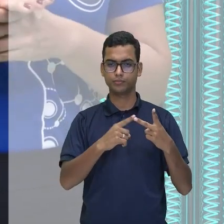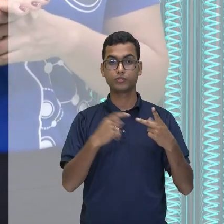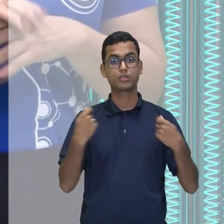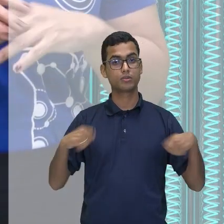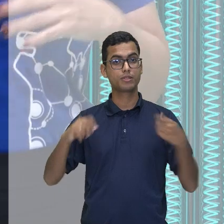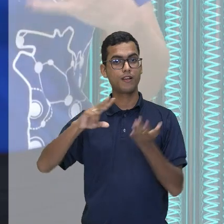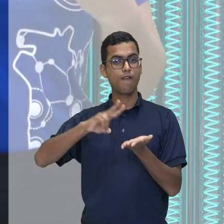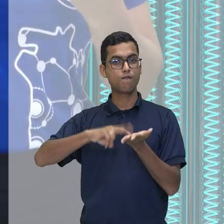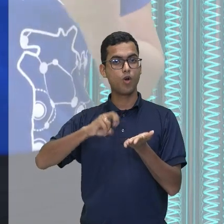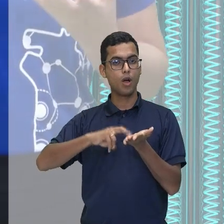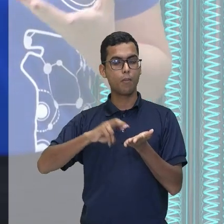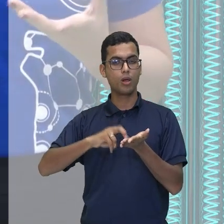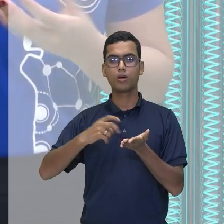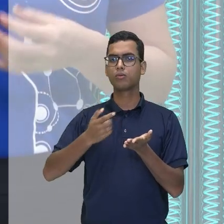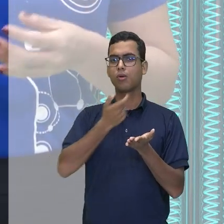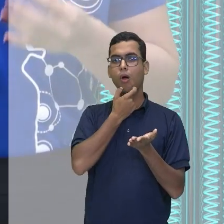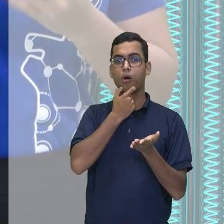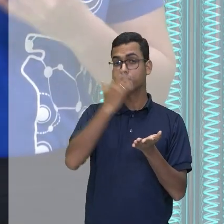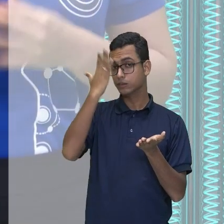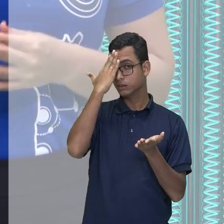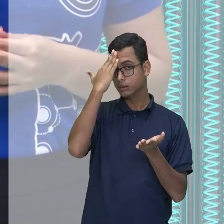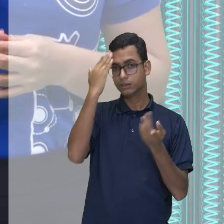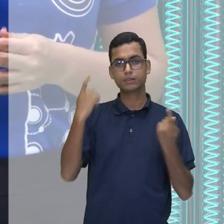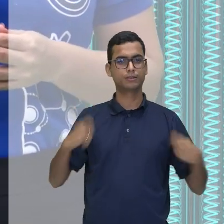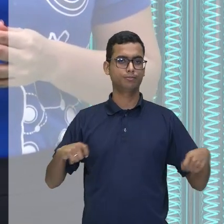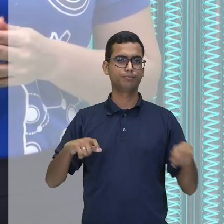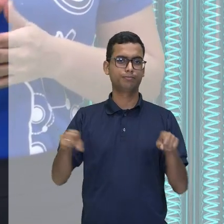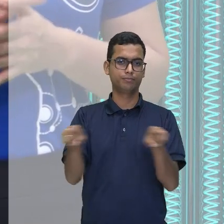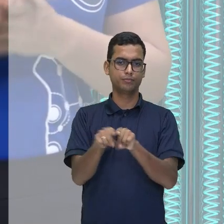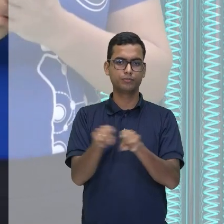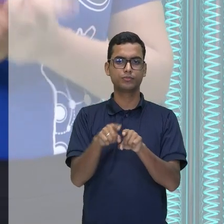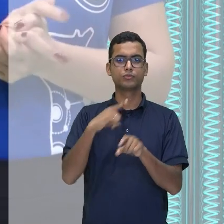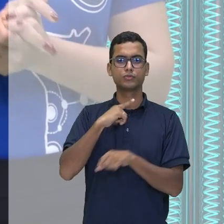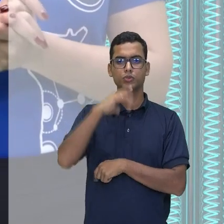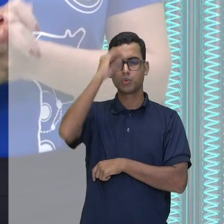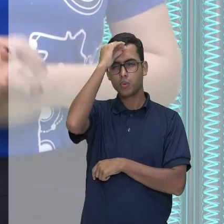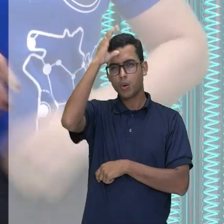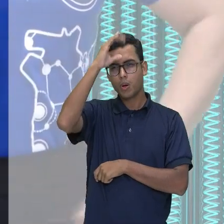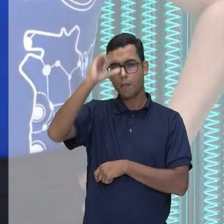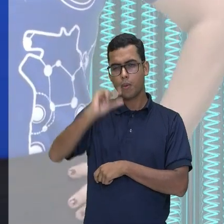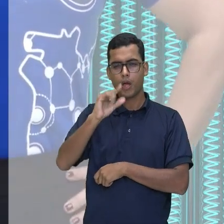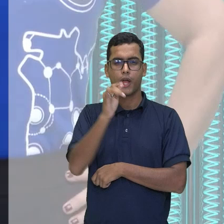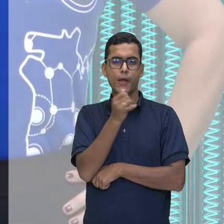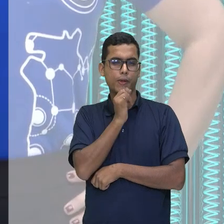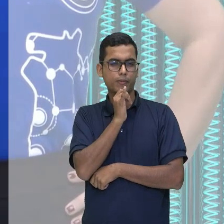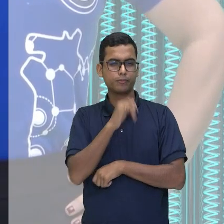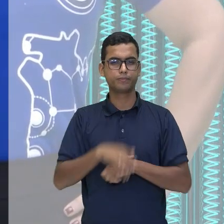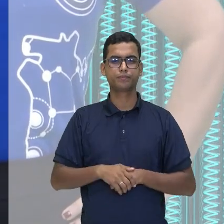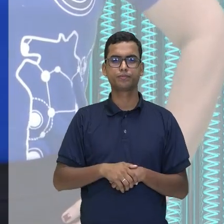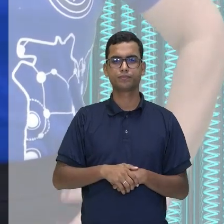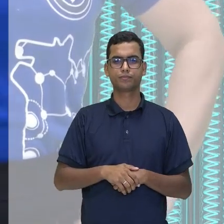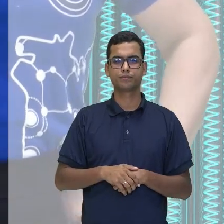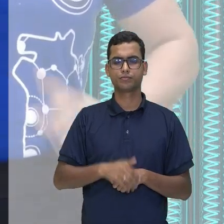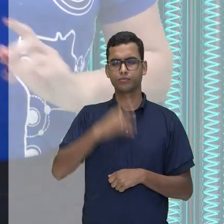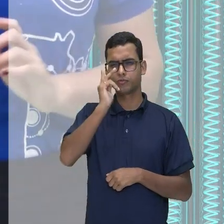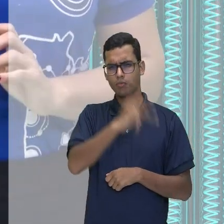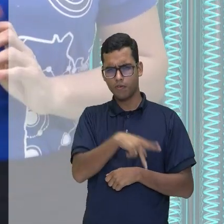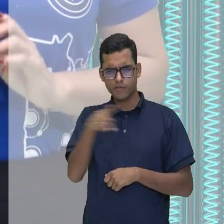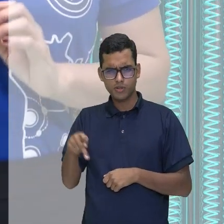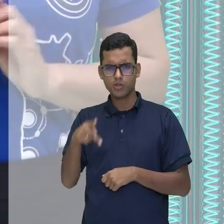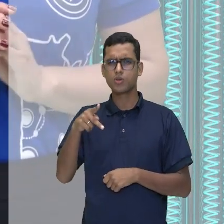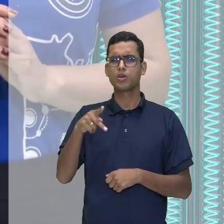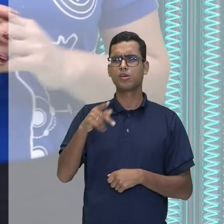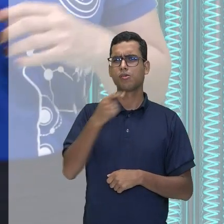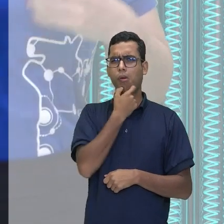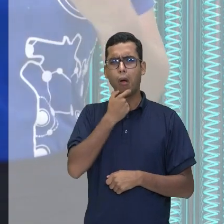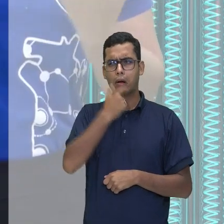vocabulário, porque a gente sempre tem o conhecimento prévio. Não adianta me dizer assim, professora, eu não sei nada inglês.